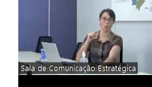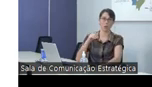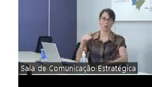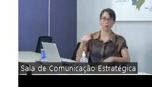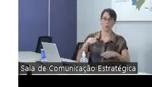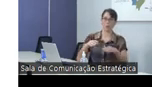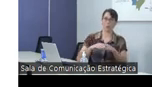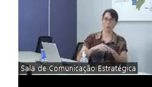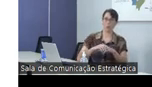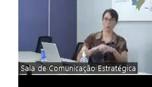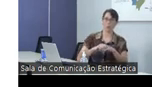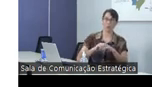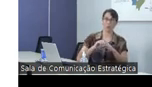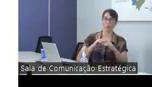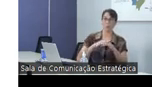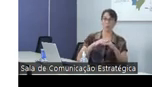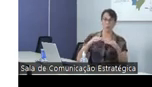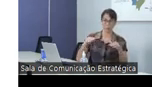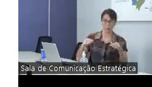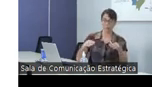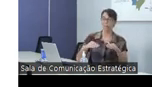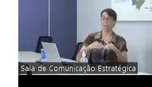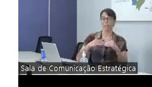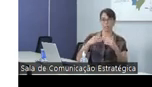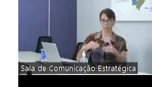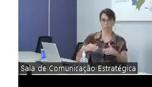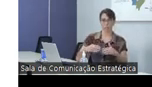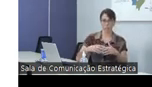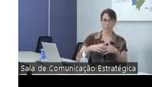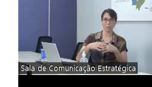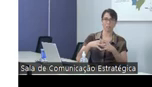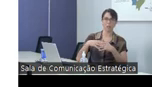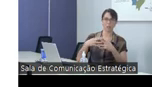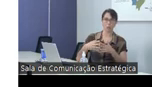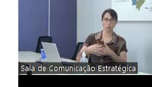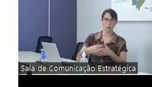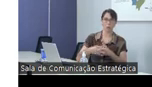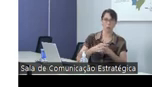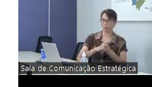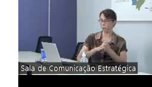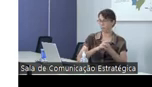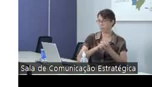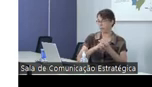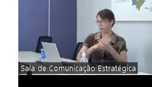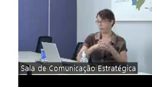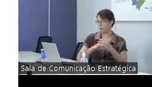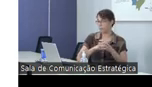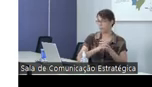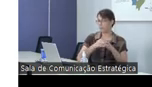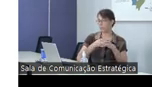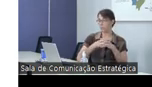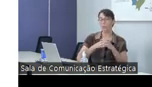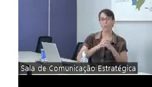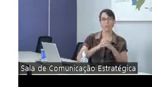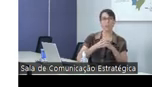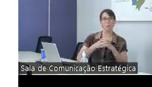importante que só pelo fato da criança da ter nascido a gente não esqueça tem que ir atrás dessas crianças tem que continuar o monitoramento delas